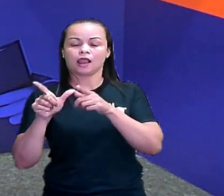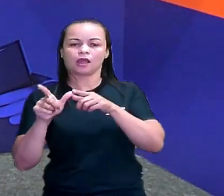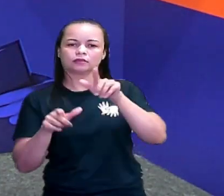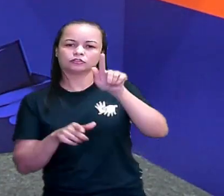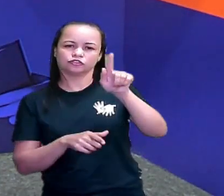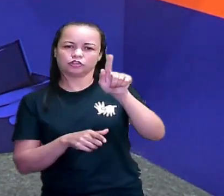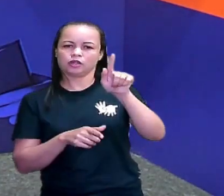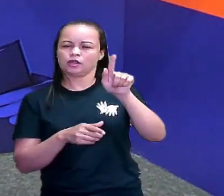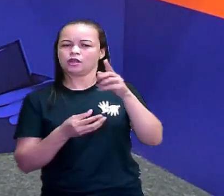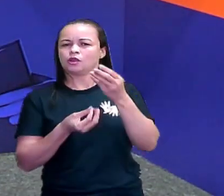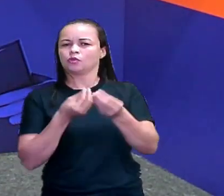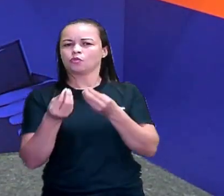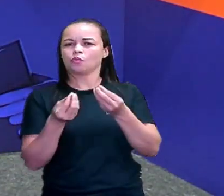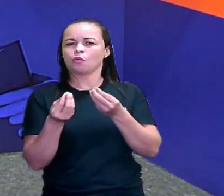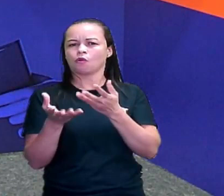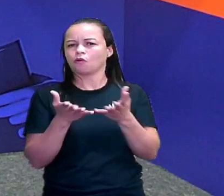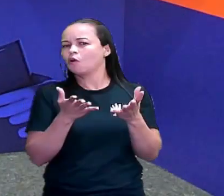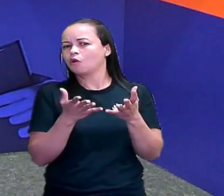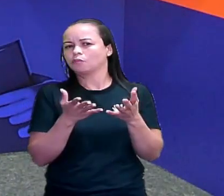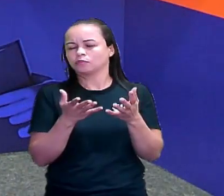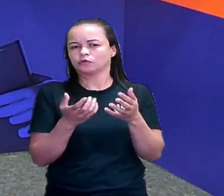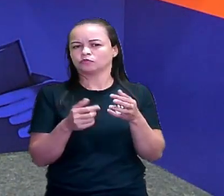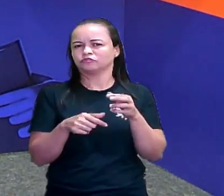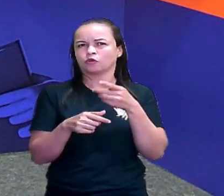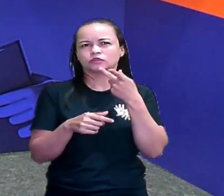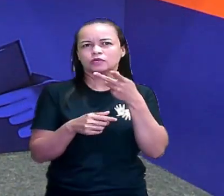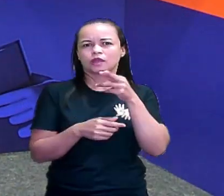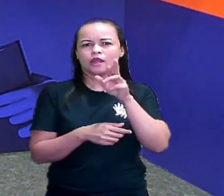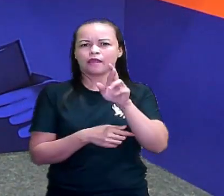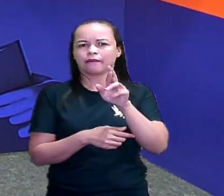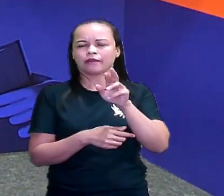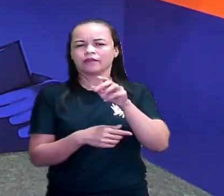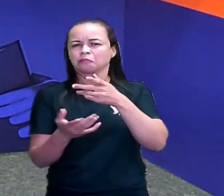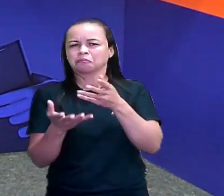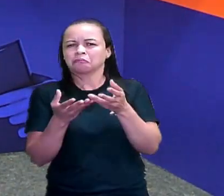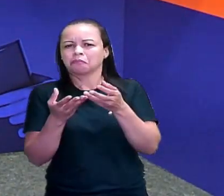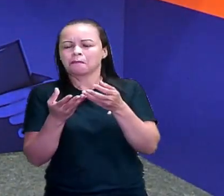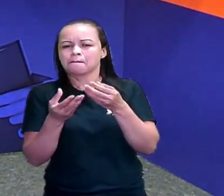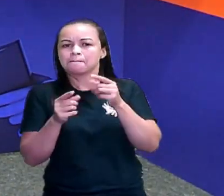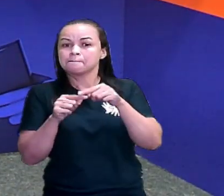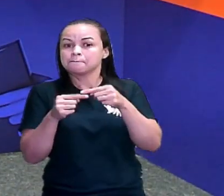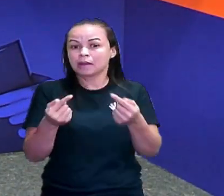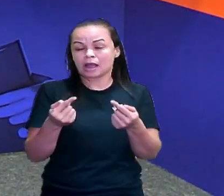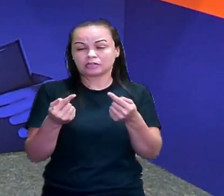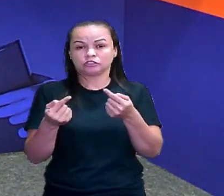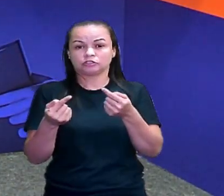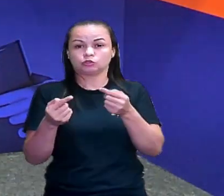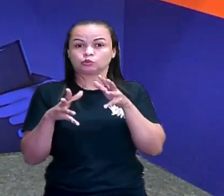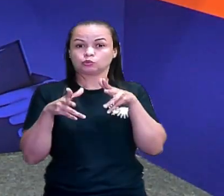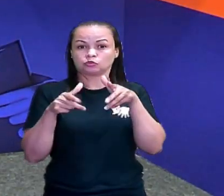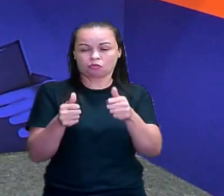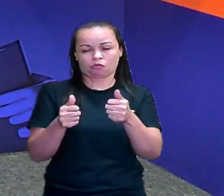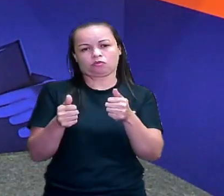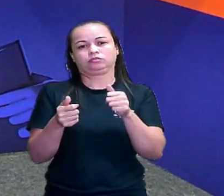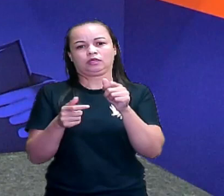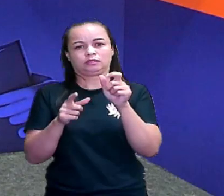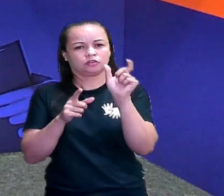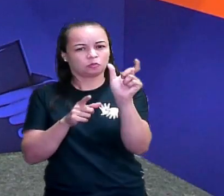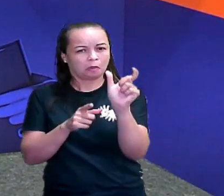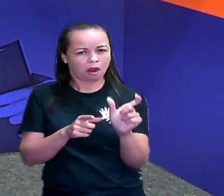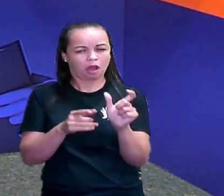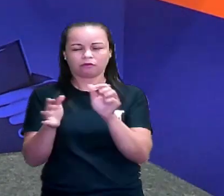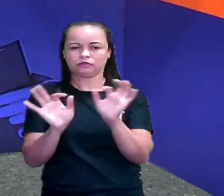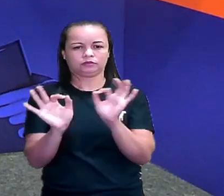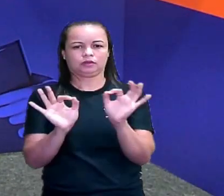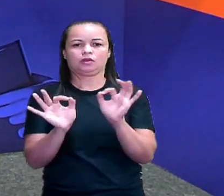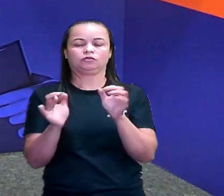gente estivesse pronunciando o nosso R, la G, mas não são em todas as palavras que ela é pronunciada assim.